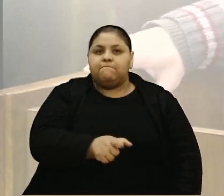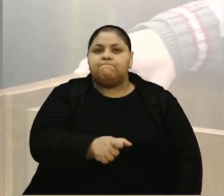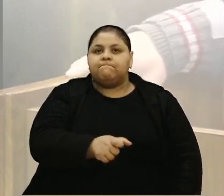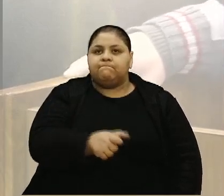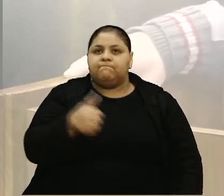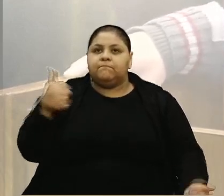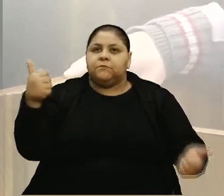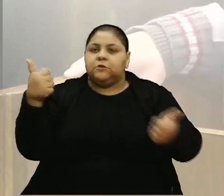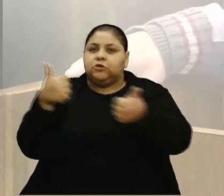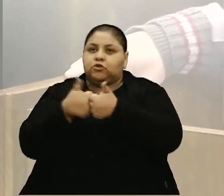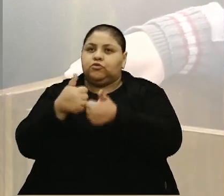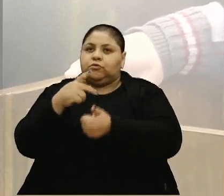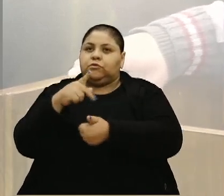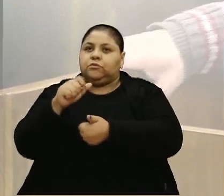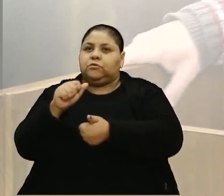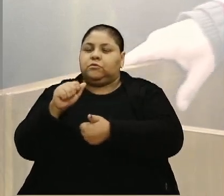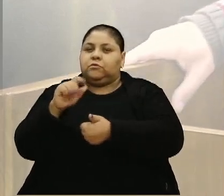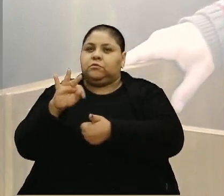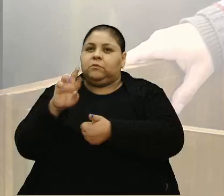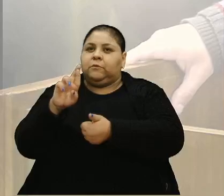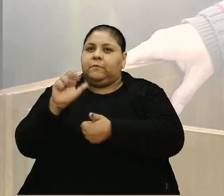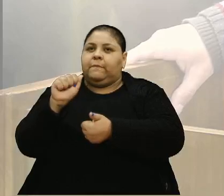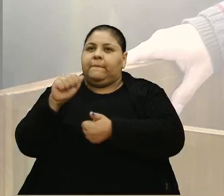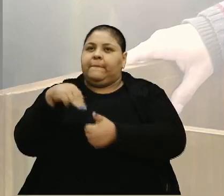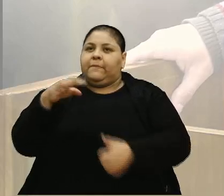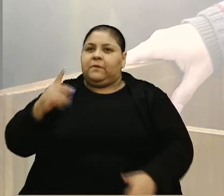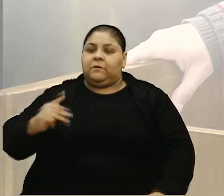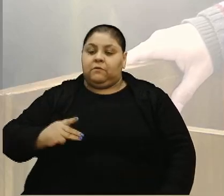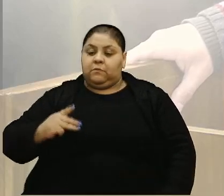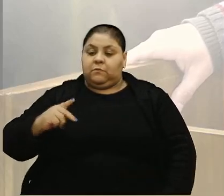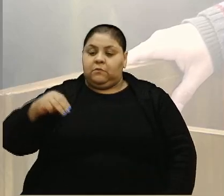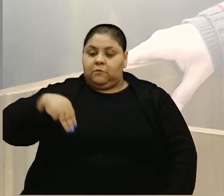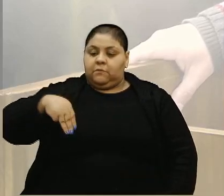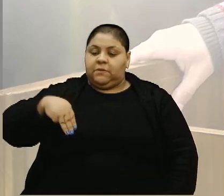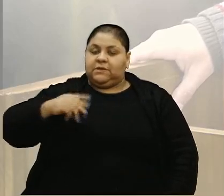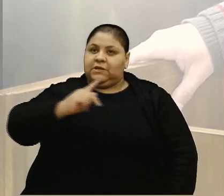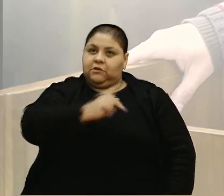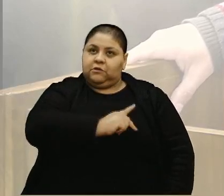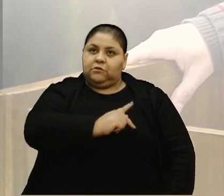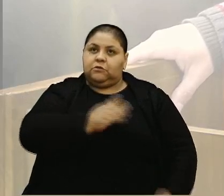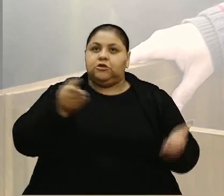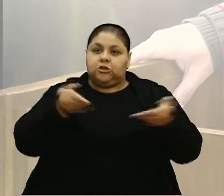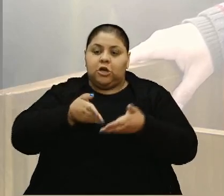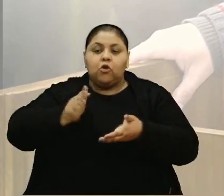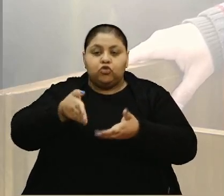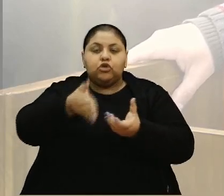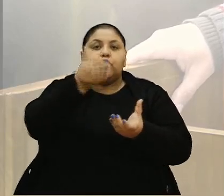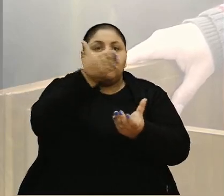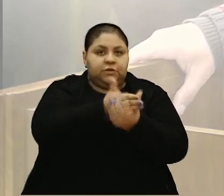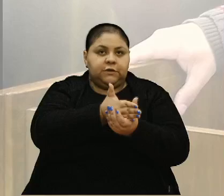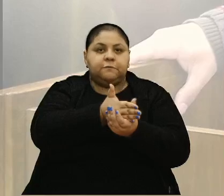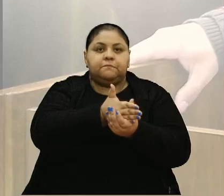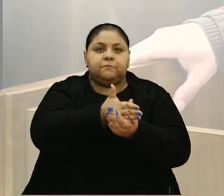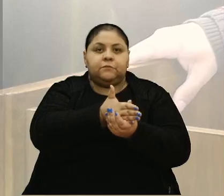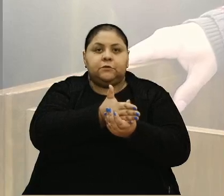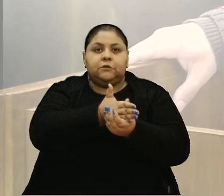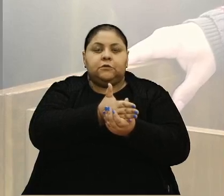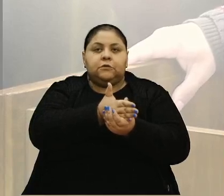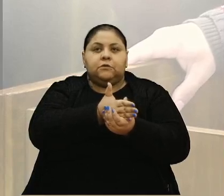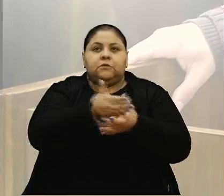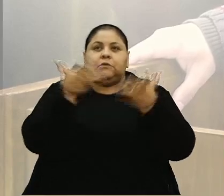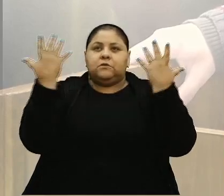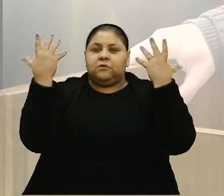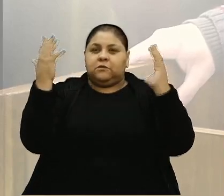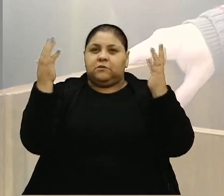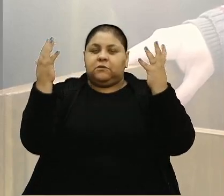juntamente a Patran, Ministério Público, que já estão dando sequência neste processo criminal. Então, desejar parabenizar a